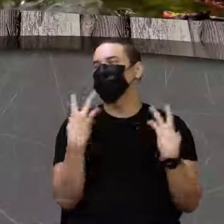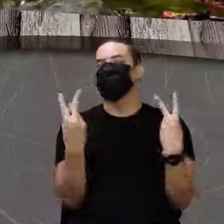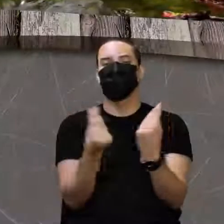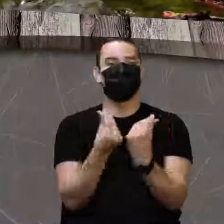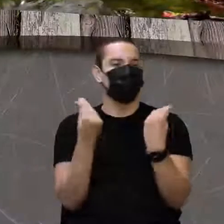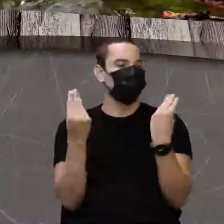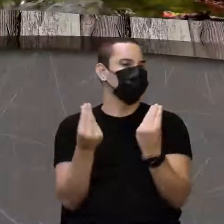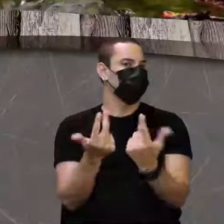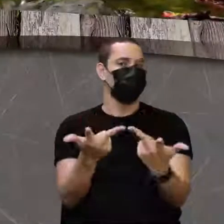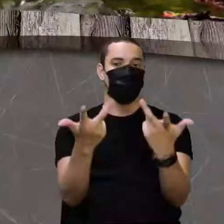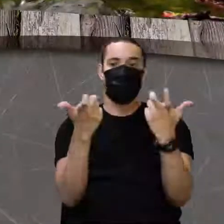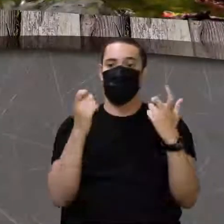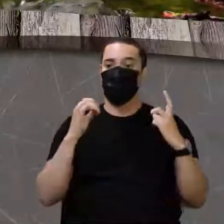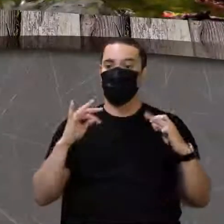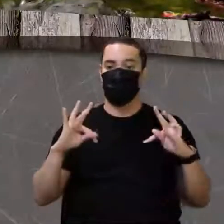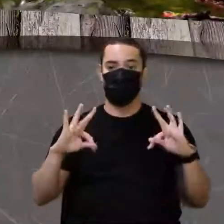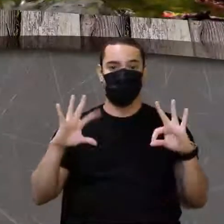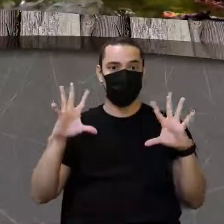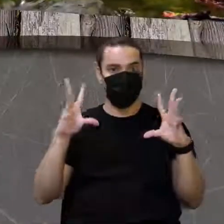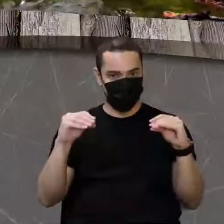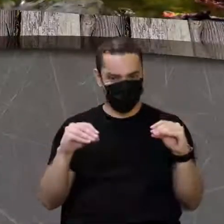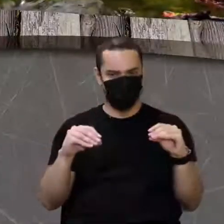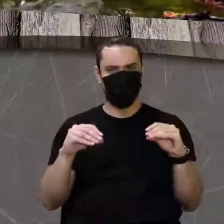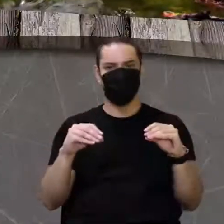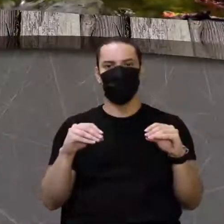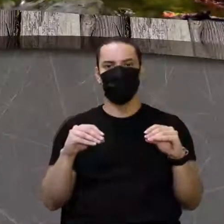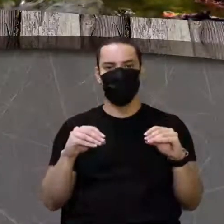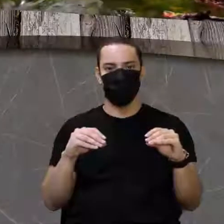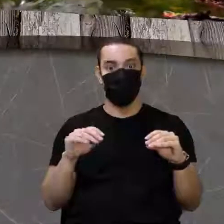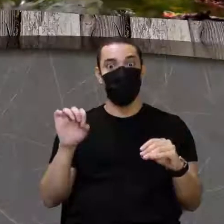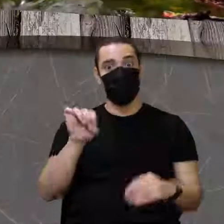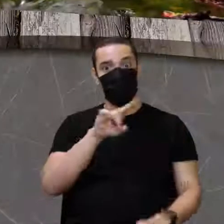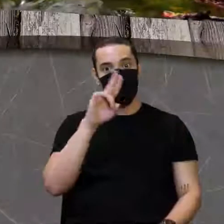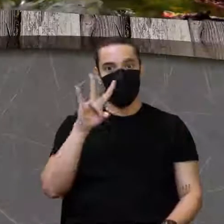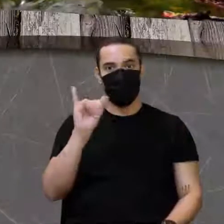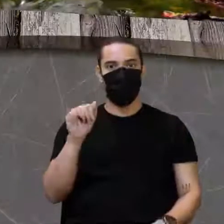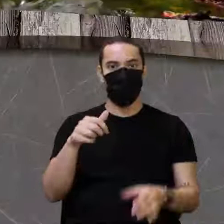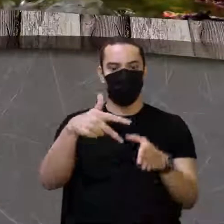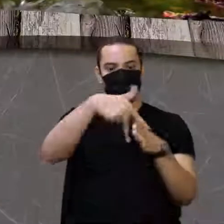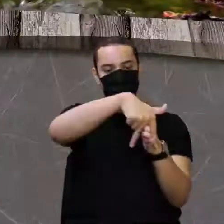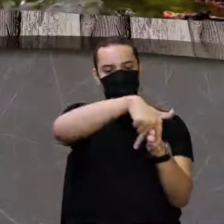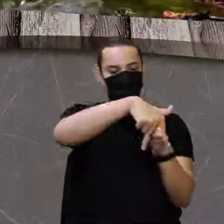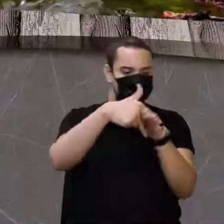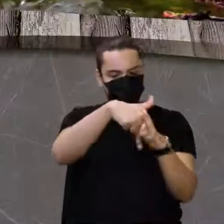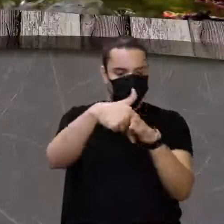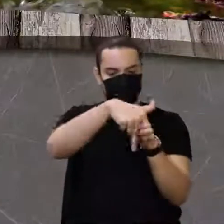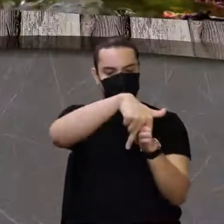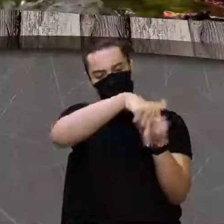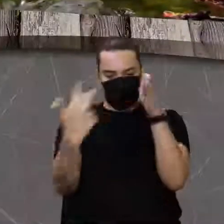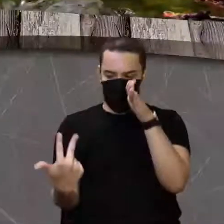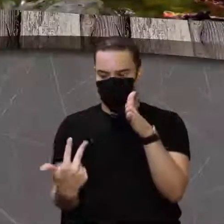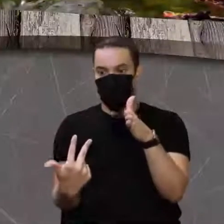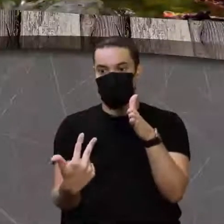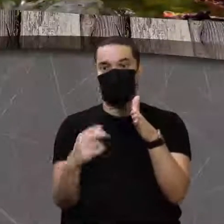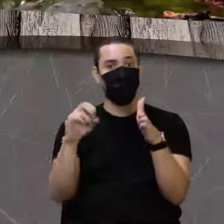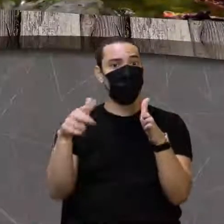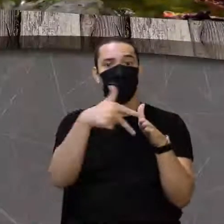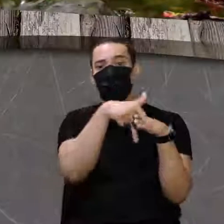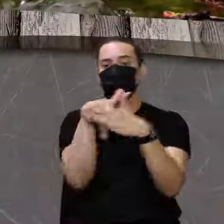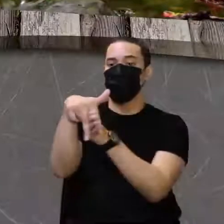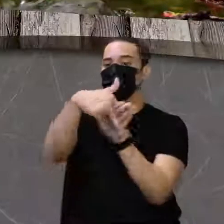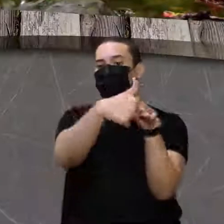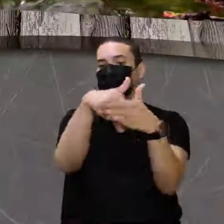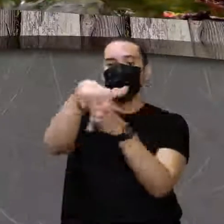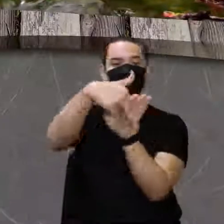tudo. Ele percebe tudo. Ou ele vai te jogar, né? Ou ele vai andar para onde ele quiser.